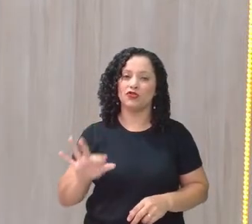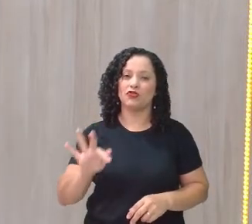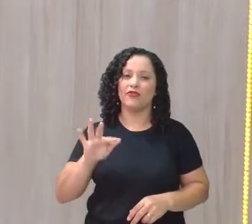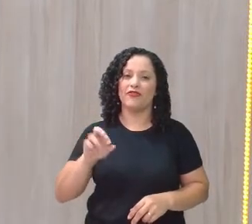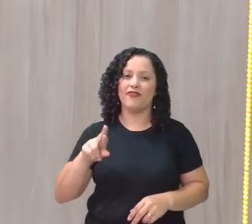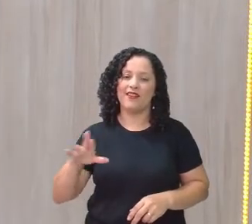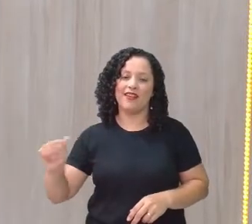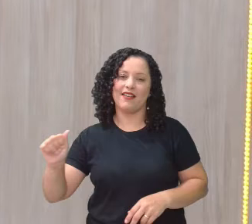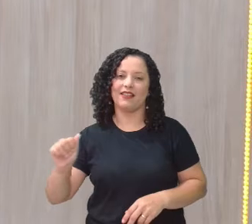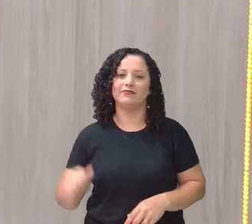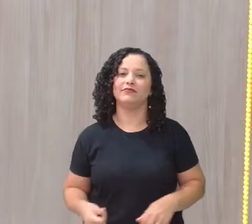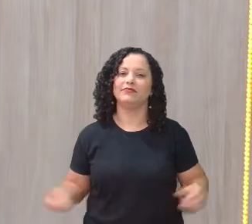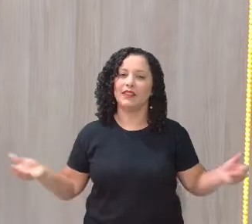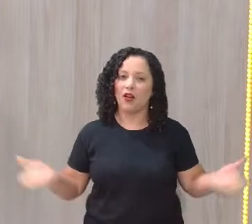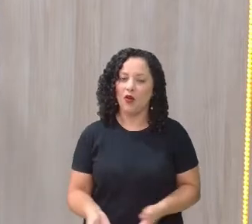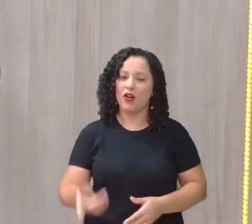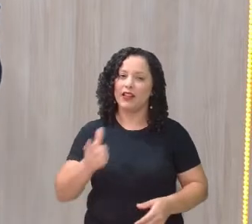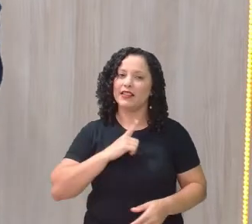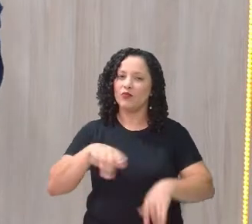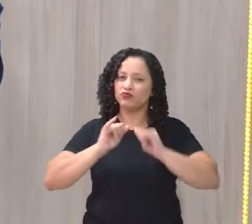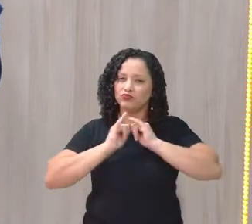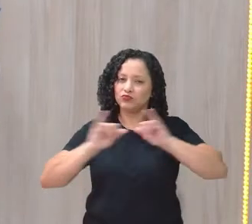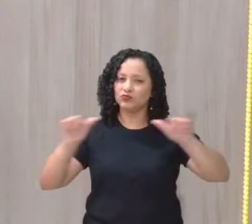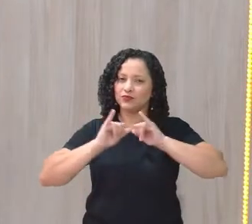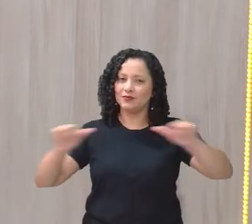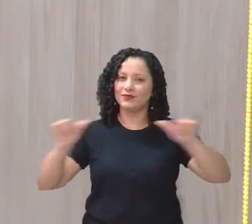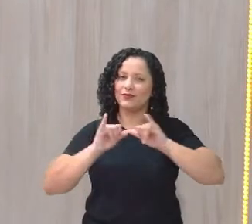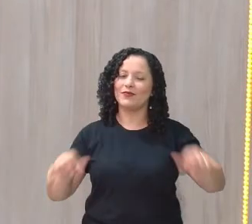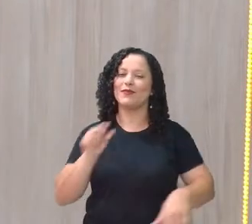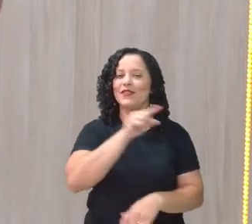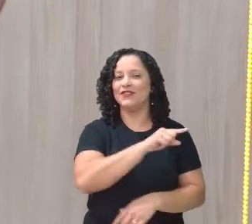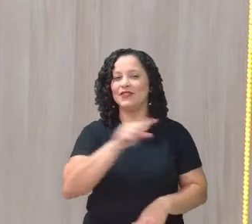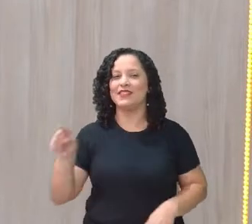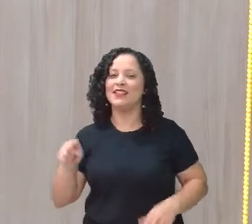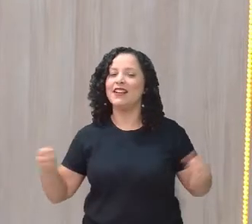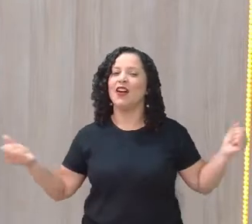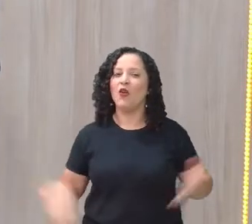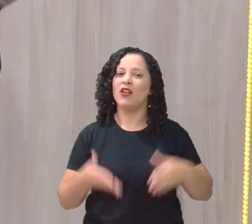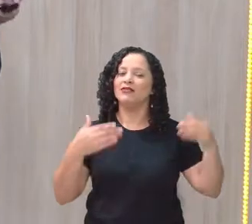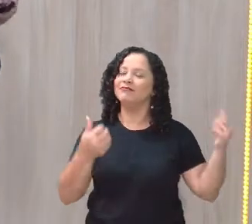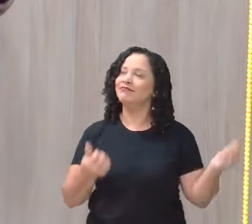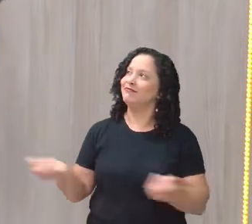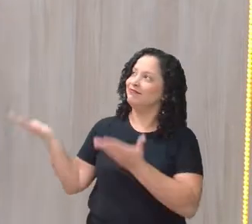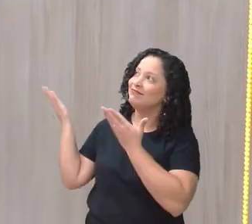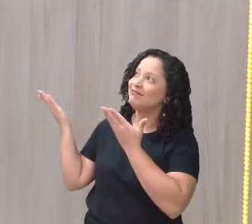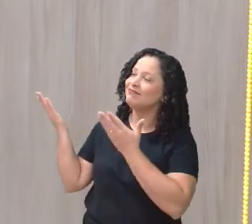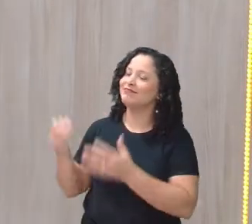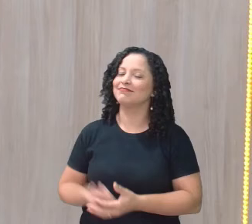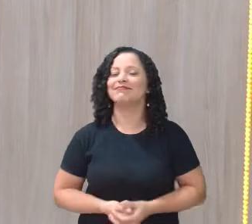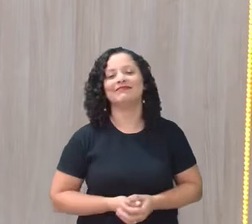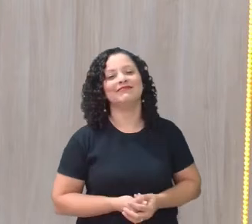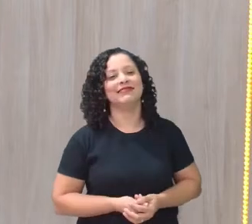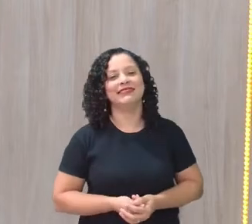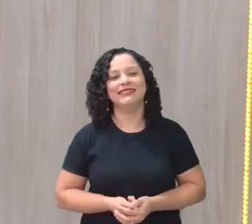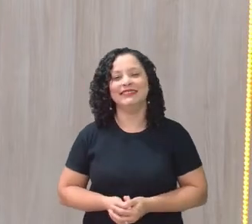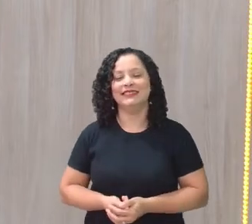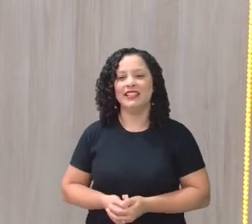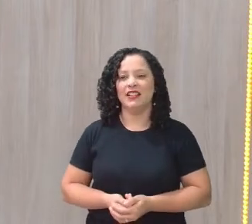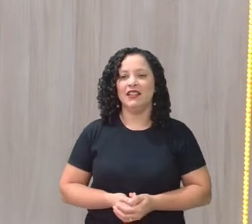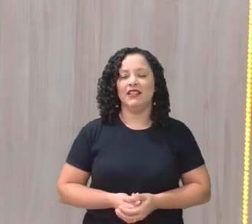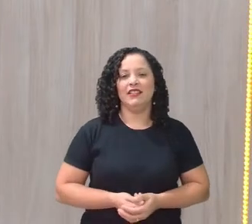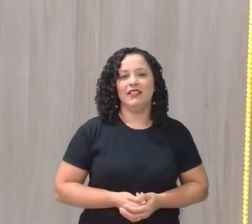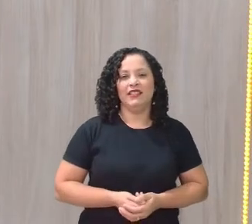recadinho que vai chegar na sua tela agora. Será que chega? Não vai chegar. O passador não está ajudando